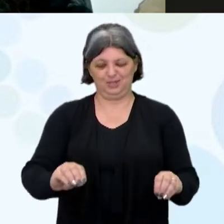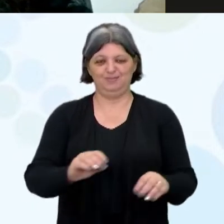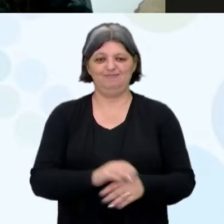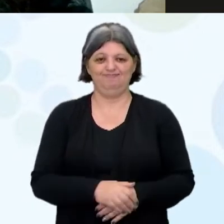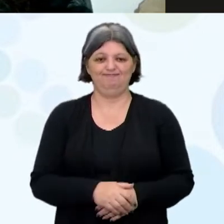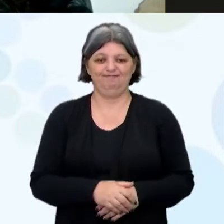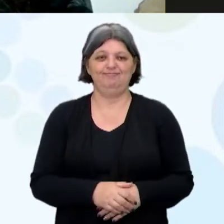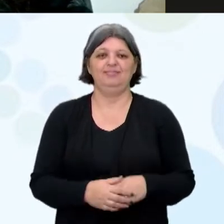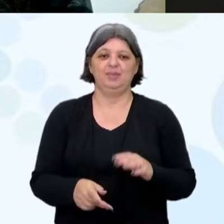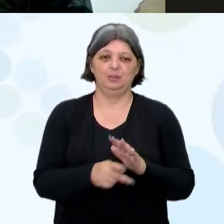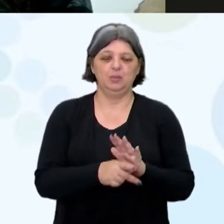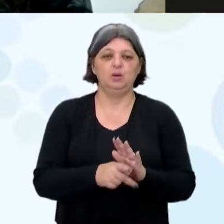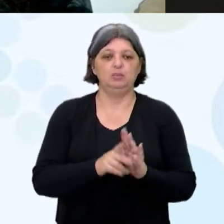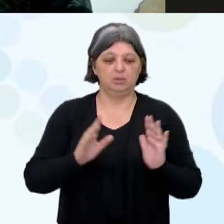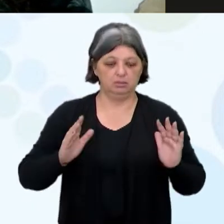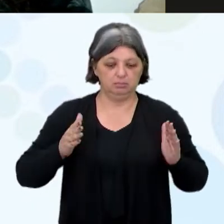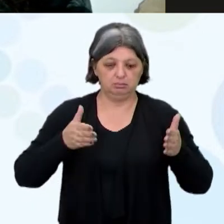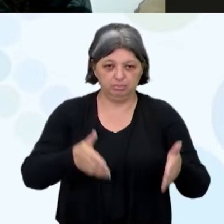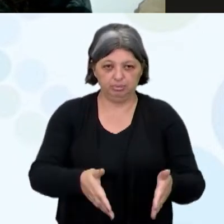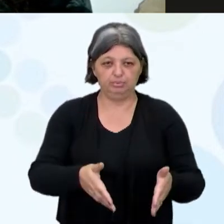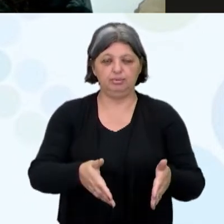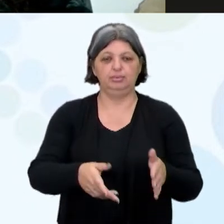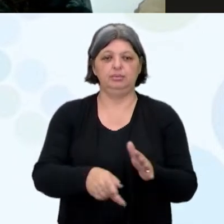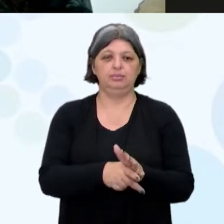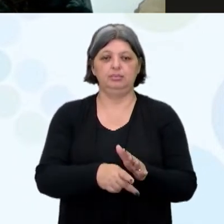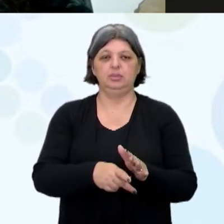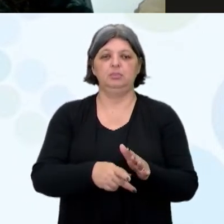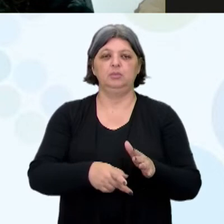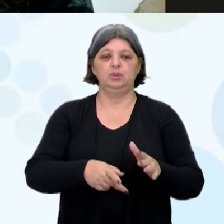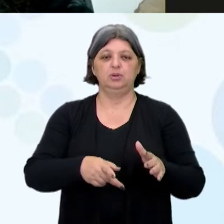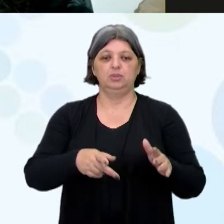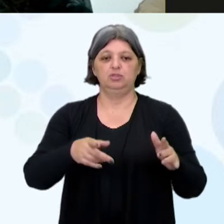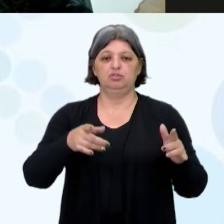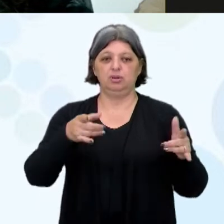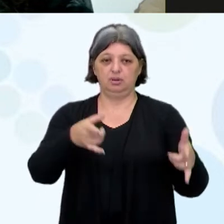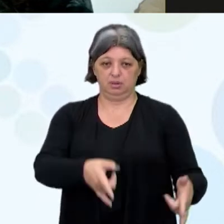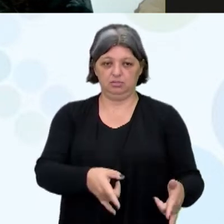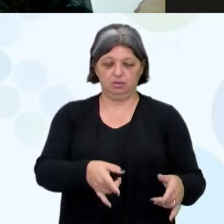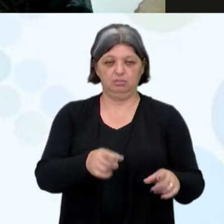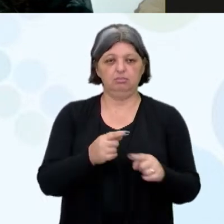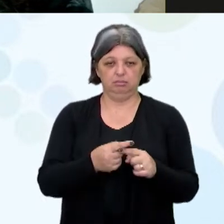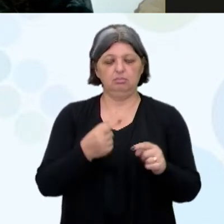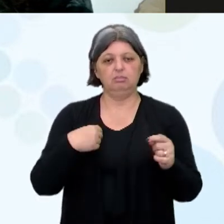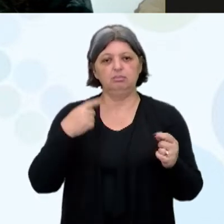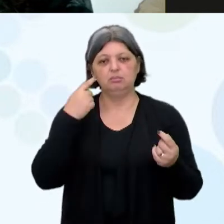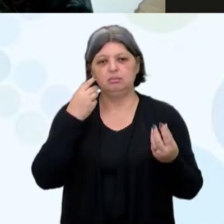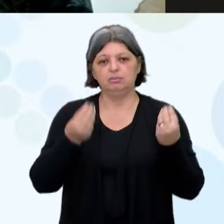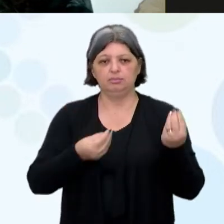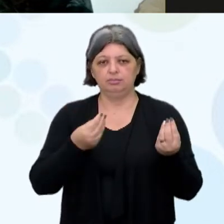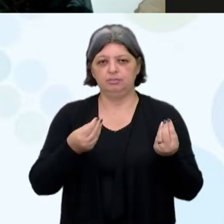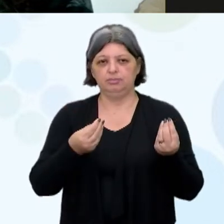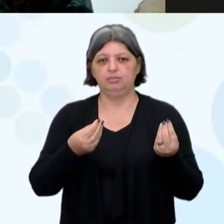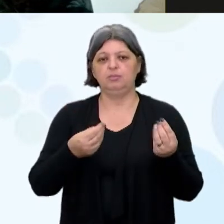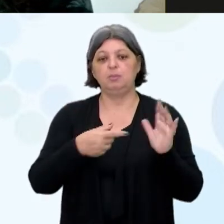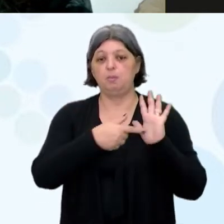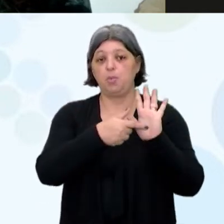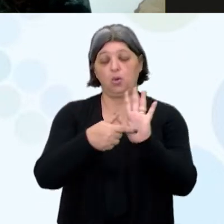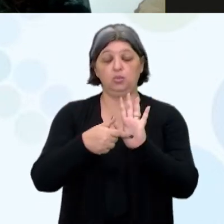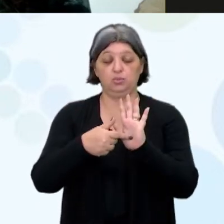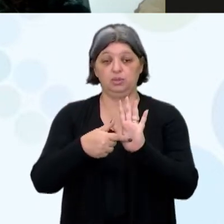usar os caixões. Foi bem legal essa sua abordagem, porque ela mostra exatamente